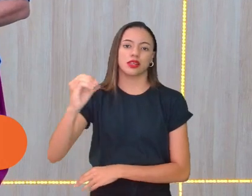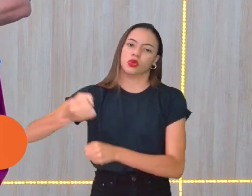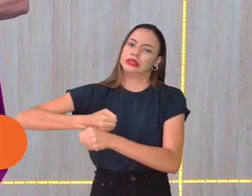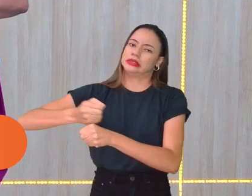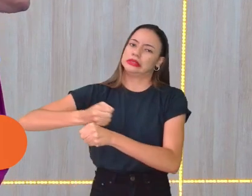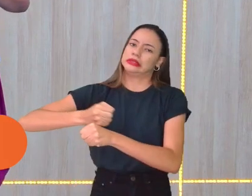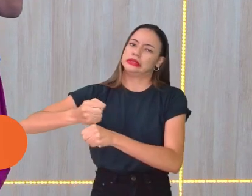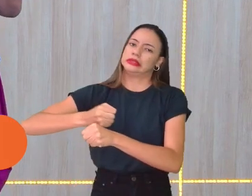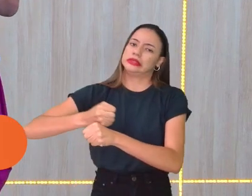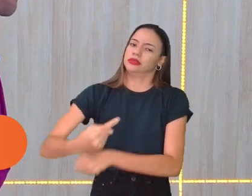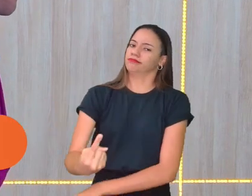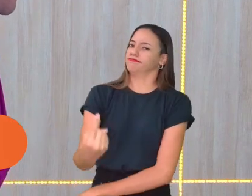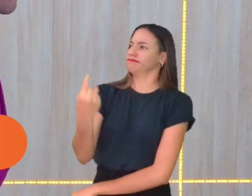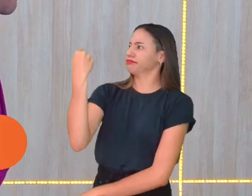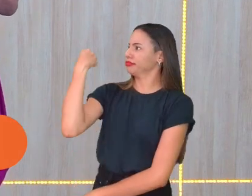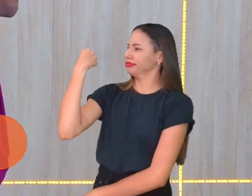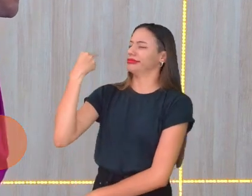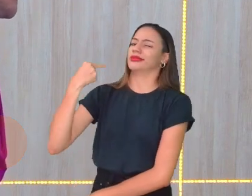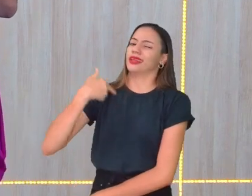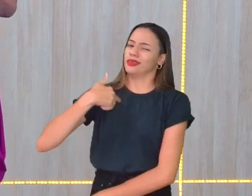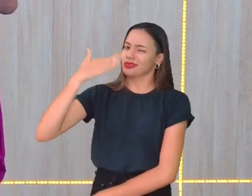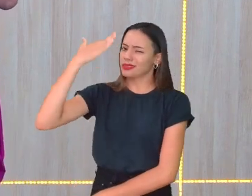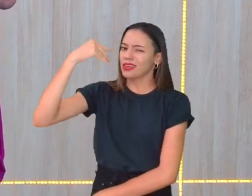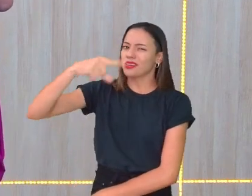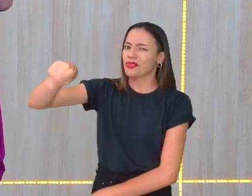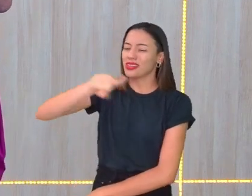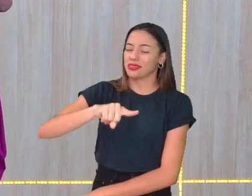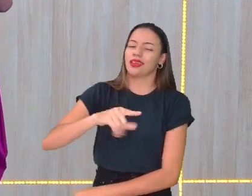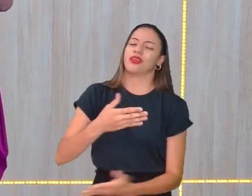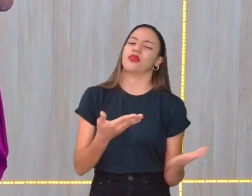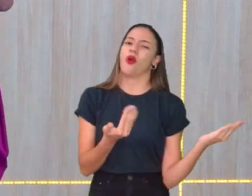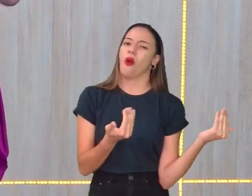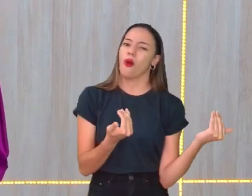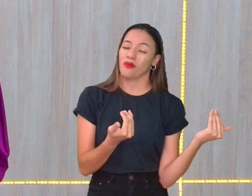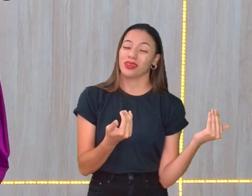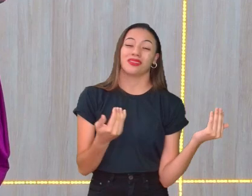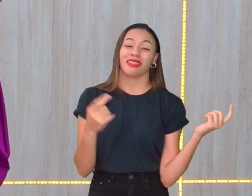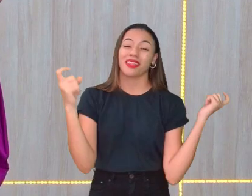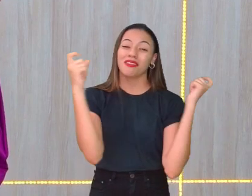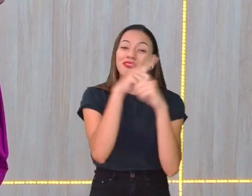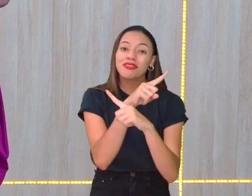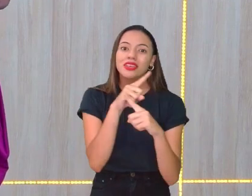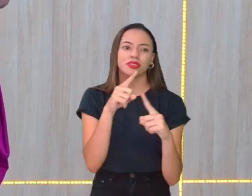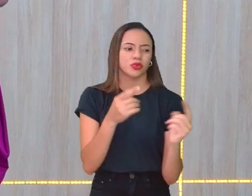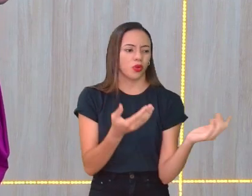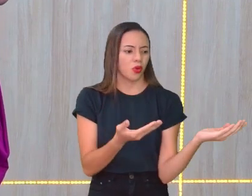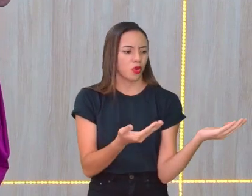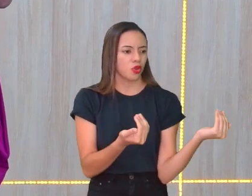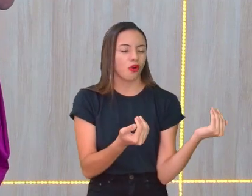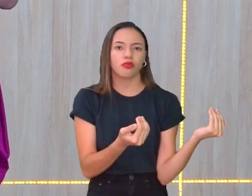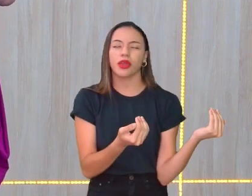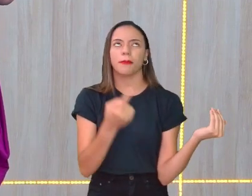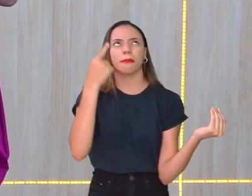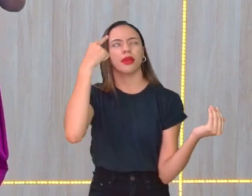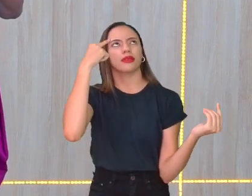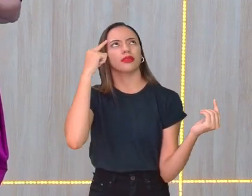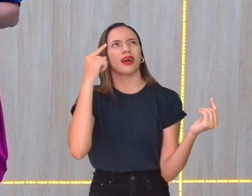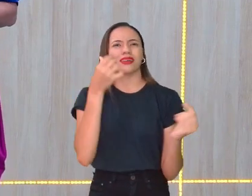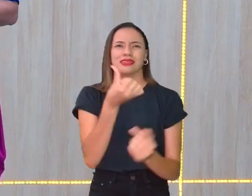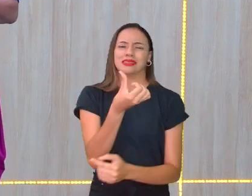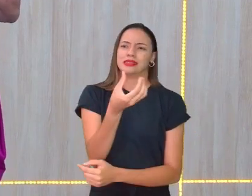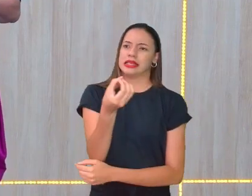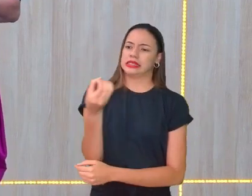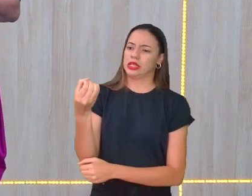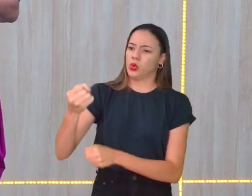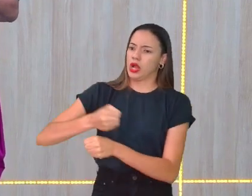tá, gente? Eu sei que vocês são muito jovens e é muito difícil, quando a gente é jovem, a gente pensar o que são 600